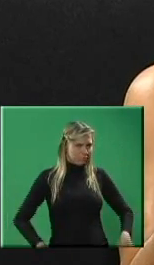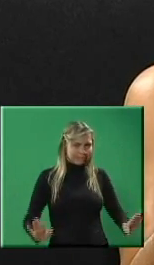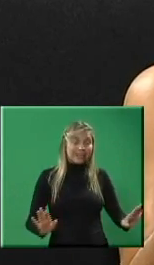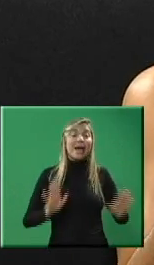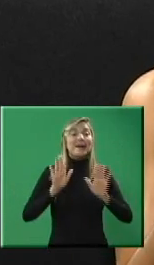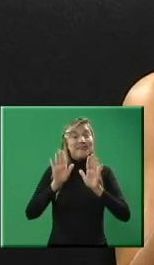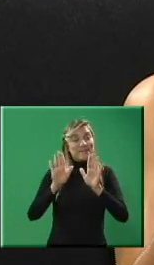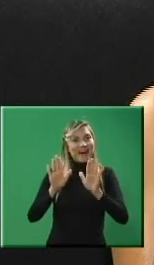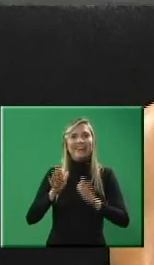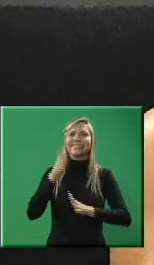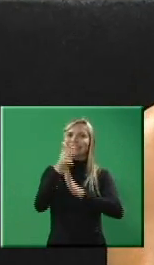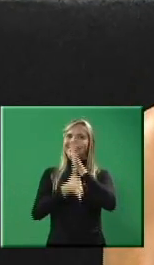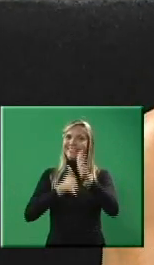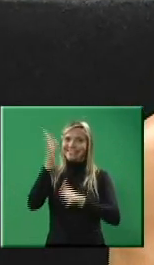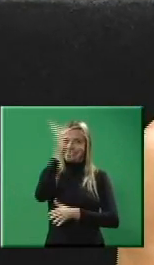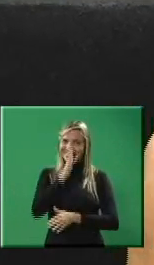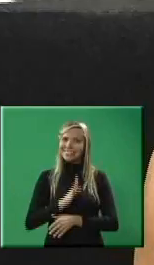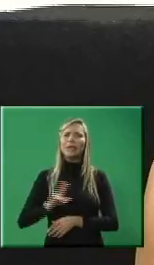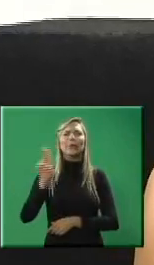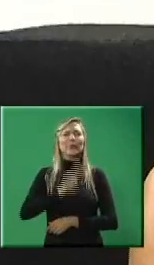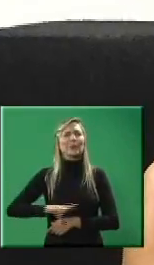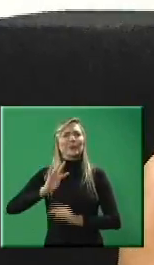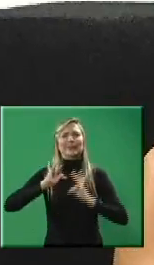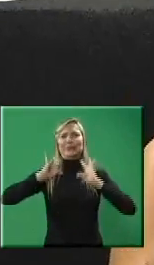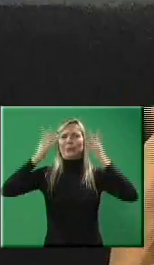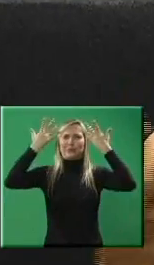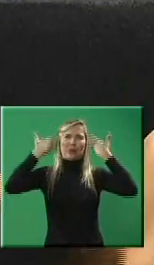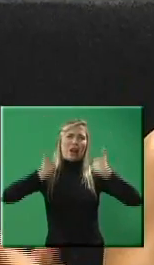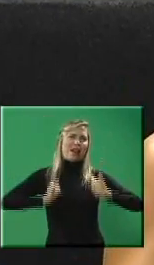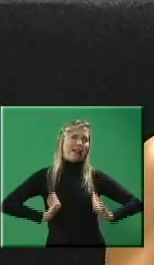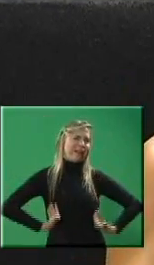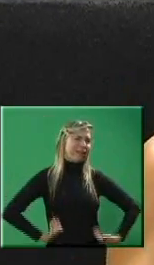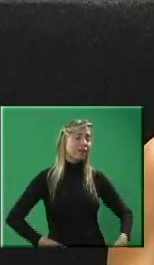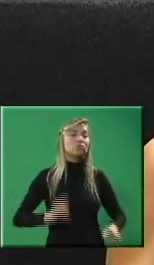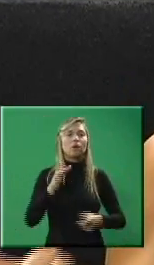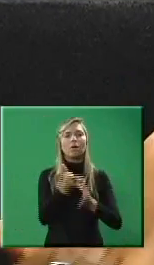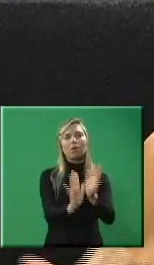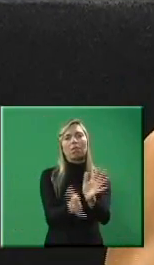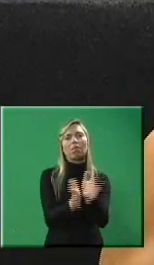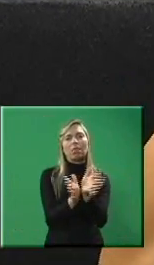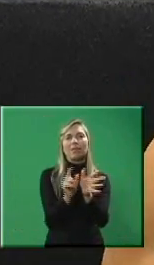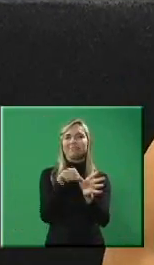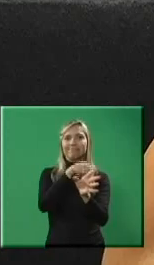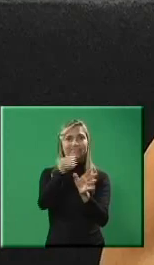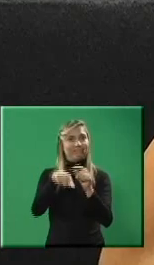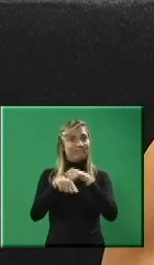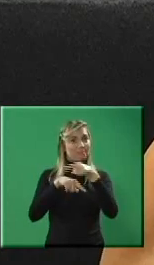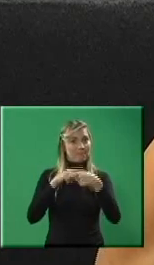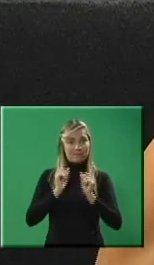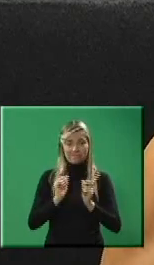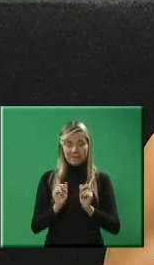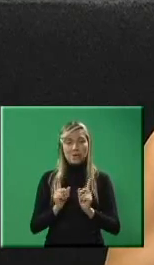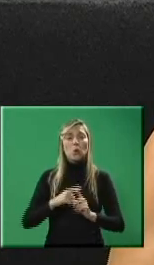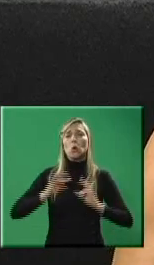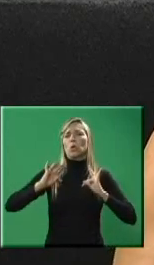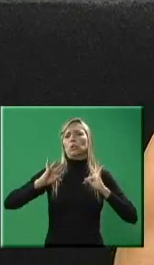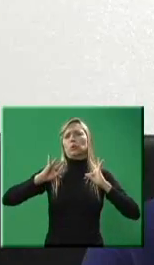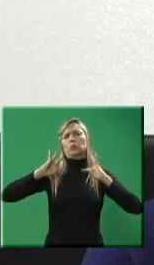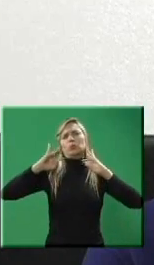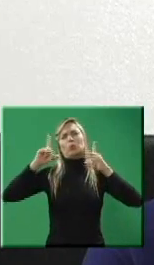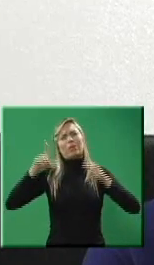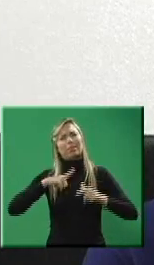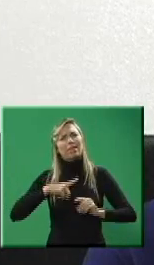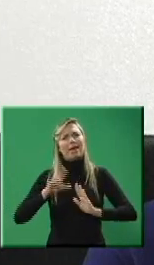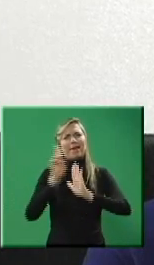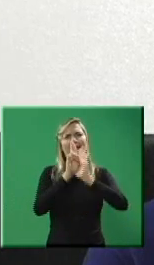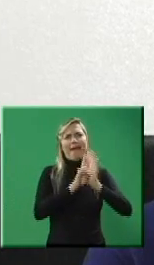a Libras ainda mais, porque não é só o ato de mover as mãos para formar os sinais, né? Existe toda